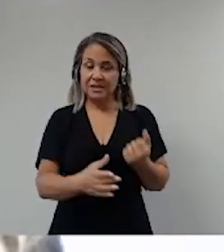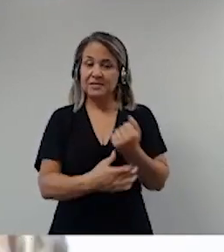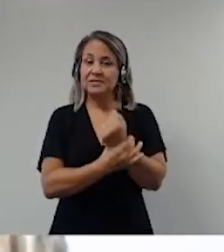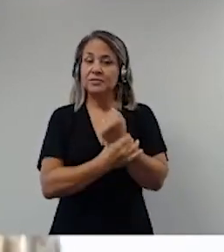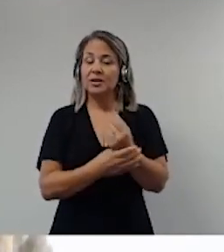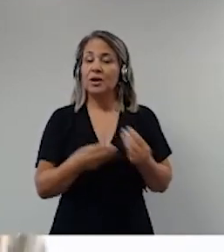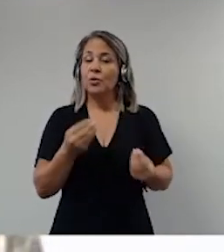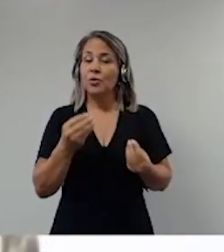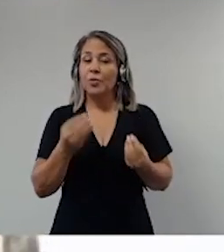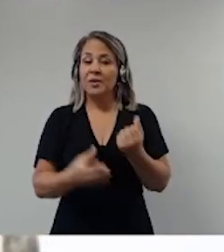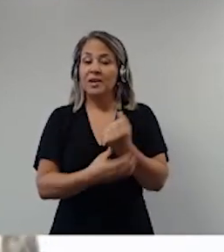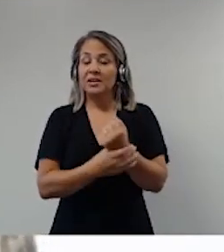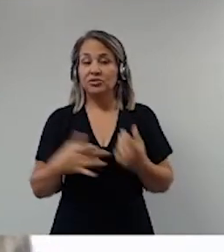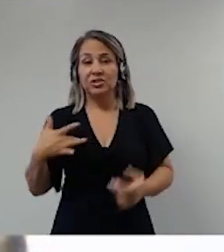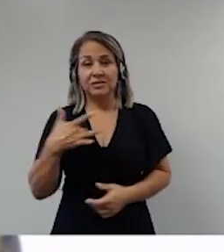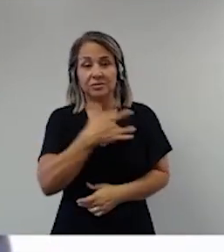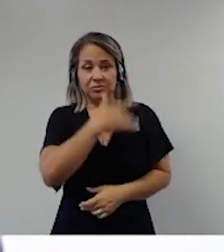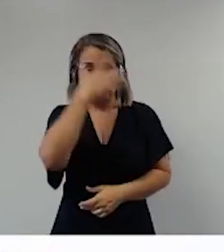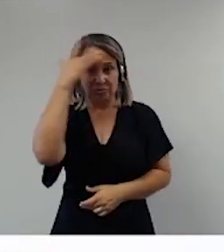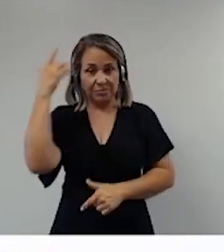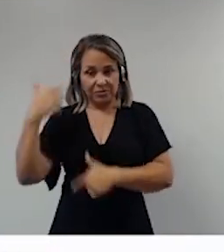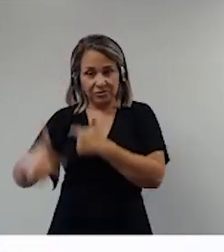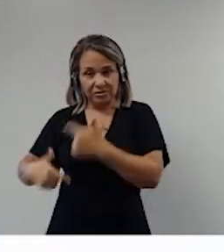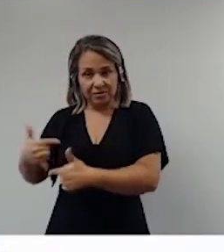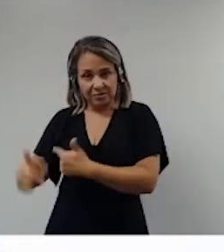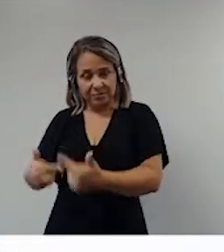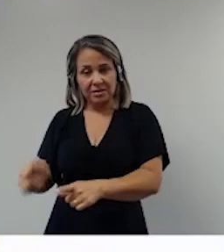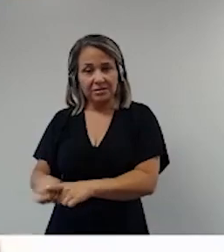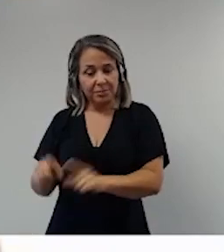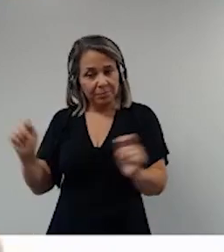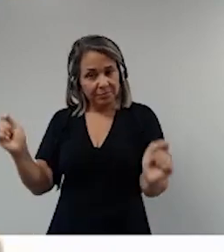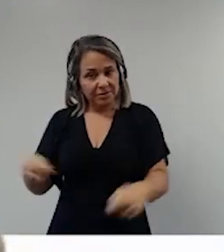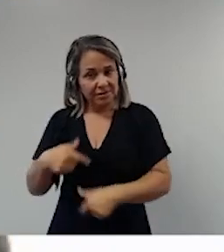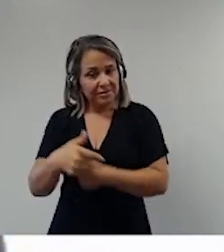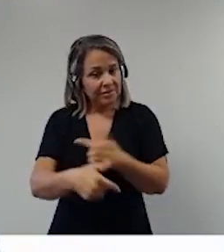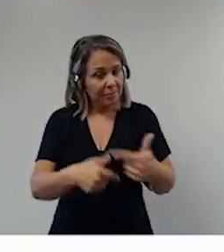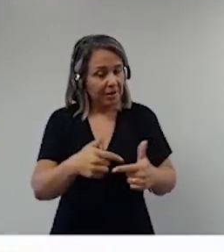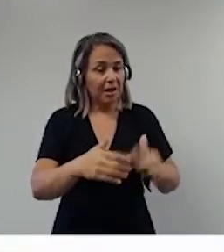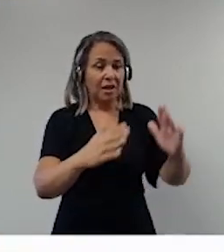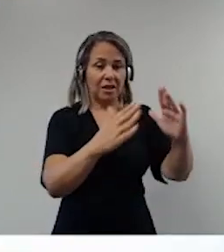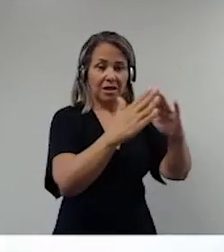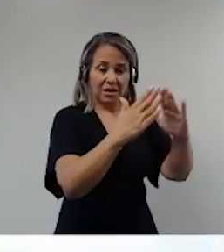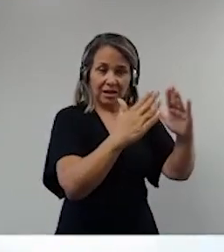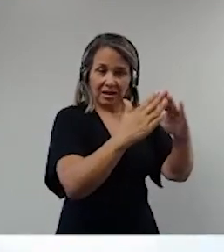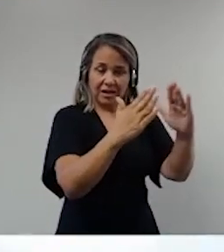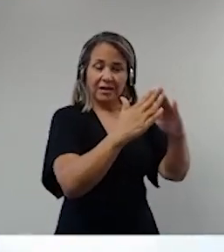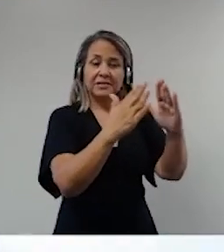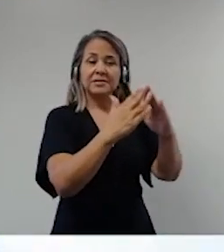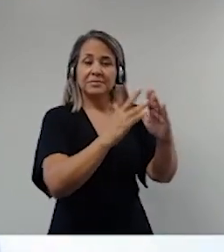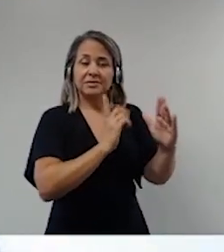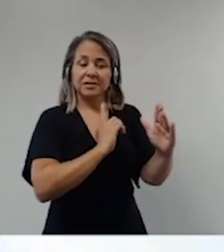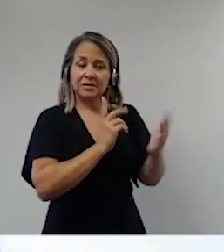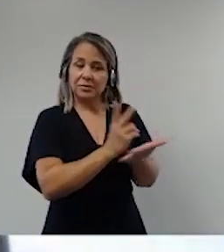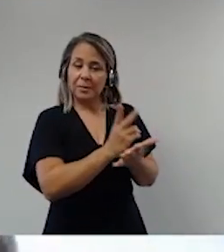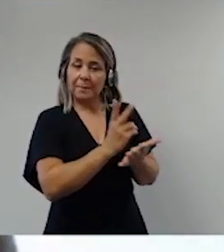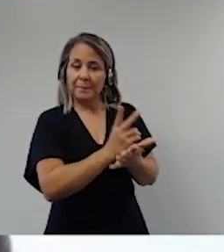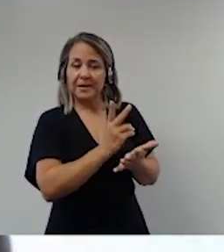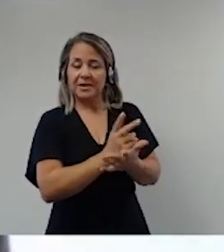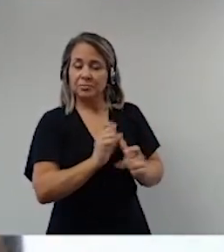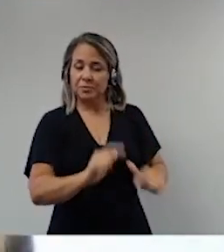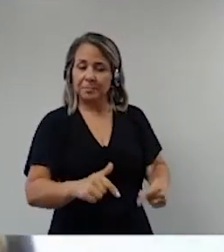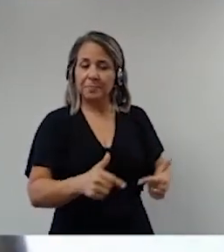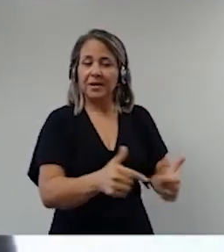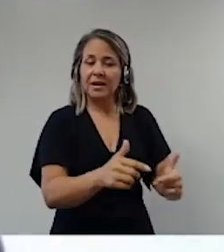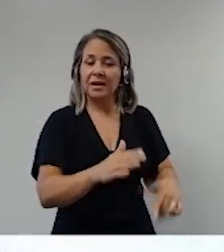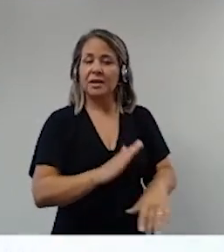como garantir a saúde dos nossos colaboradores e como garantir que eles pudessem trabalhar de casa, dando, obviamente, o mesmo empenho, a